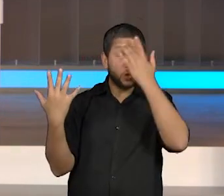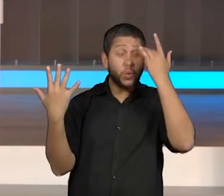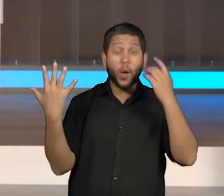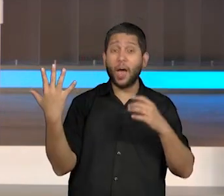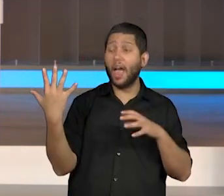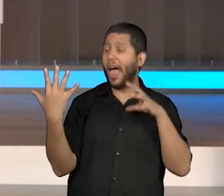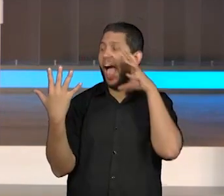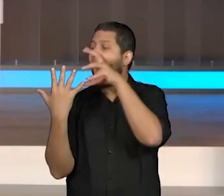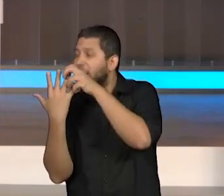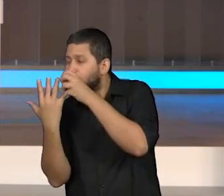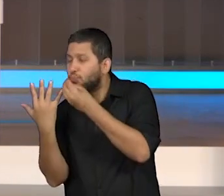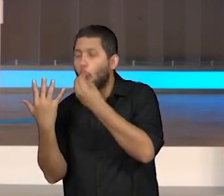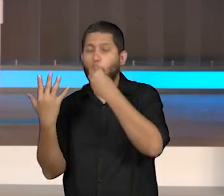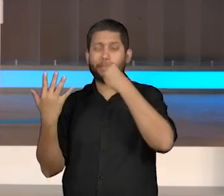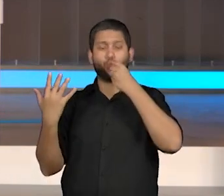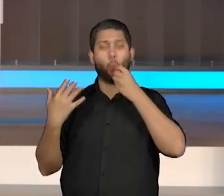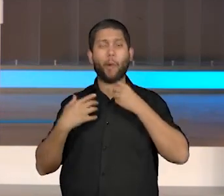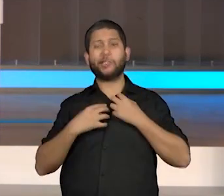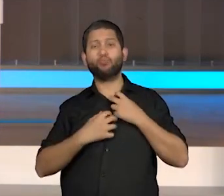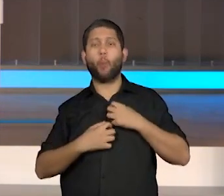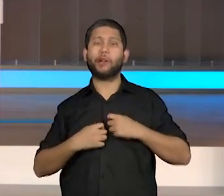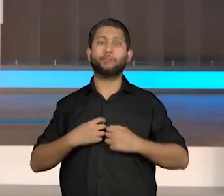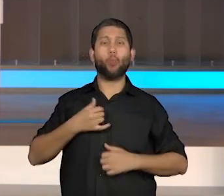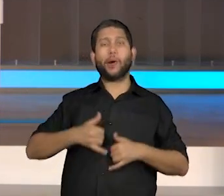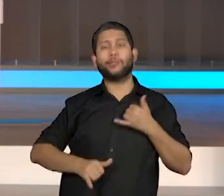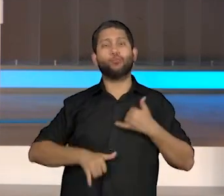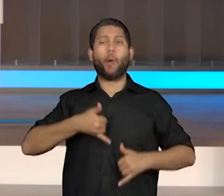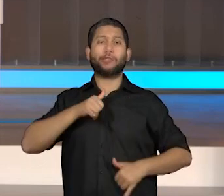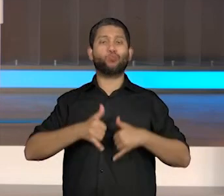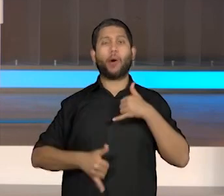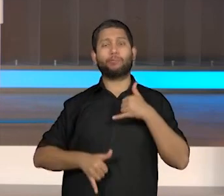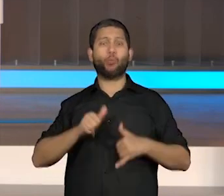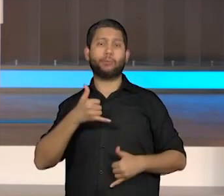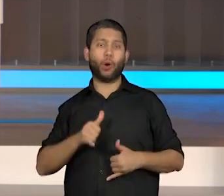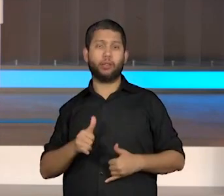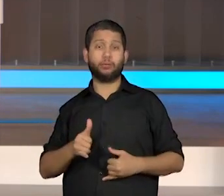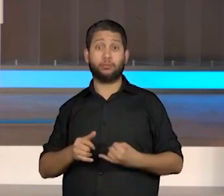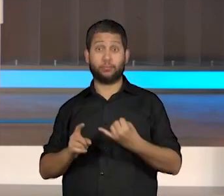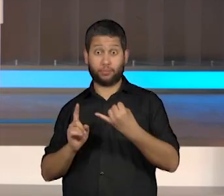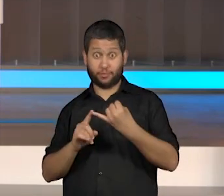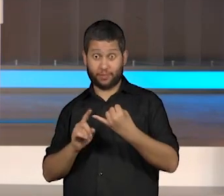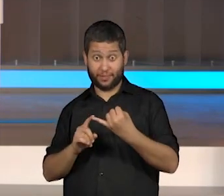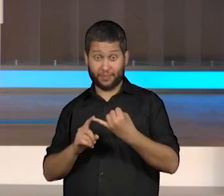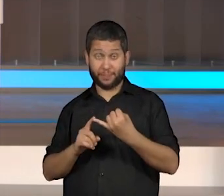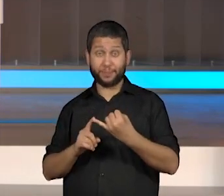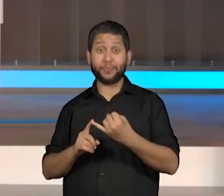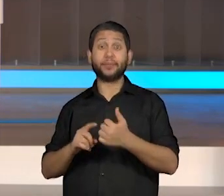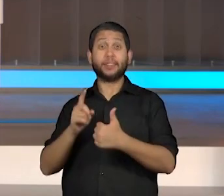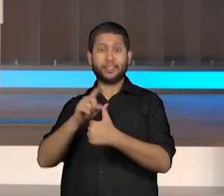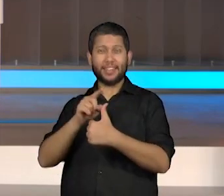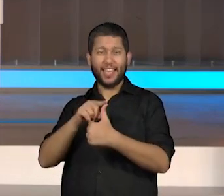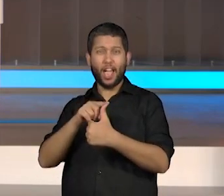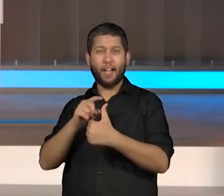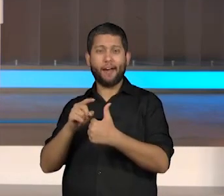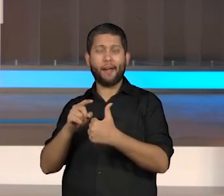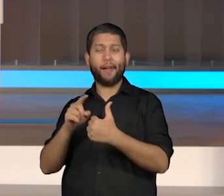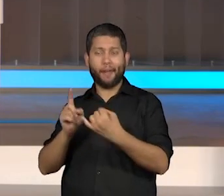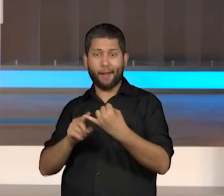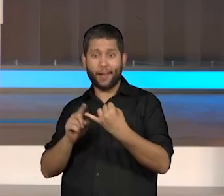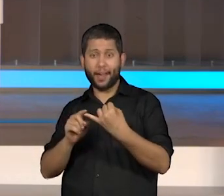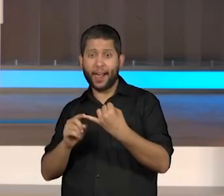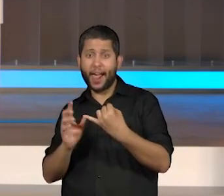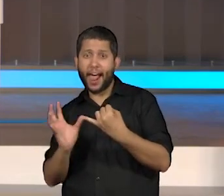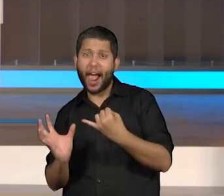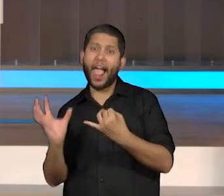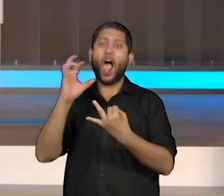que podem ser herbívoros, carnívoros, enfim, esses consumidores, eles precisam procurar o alimento